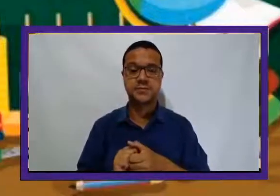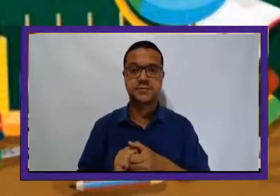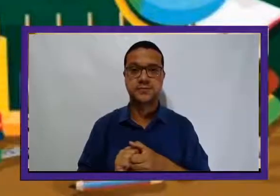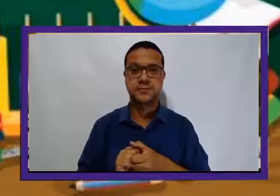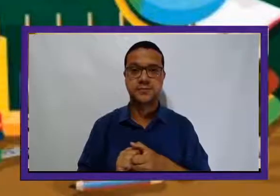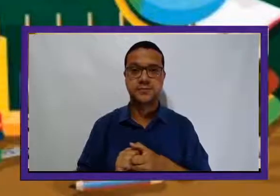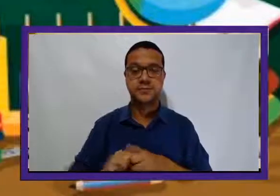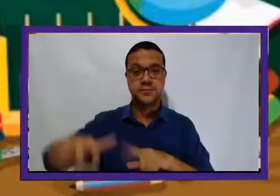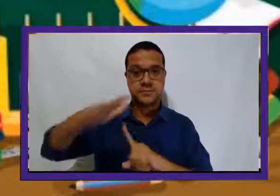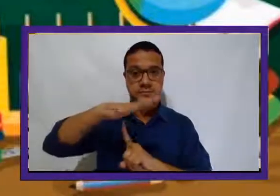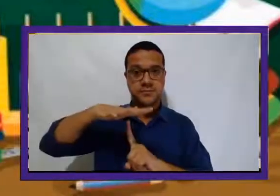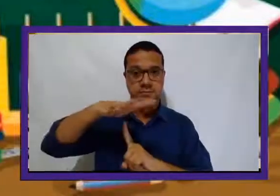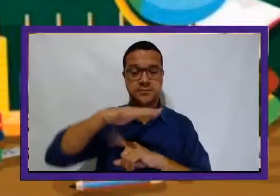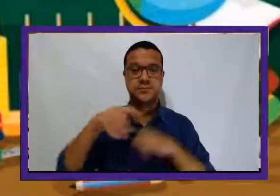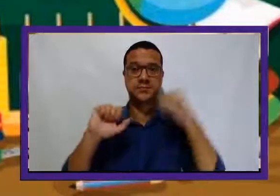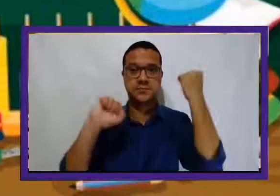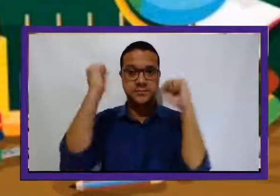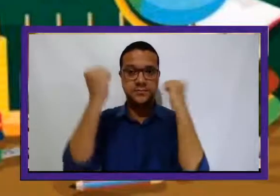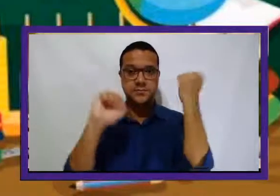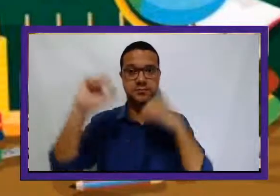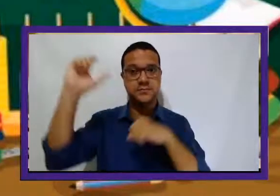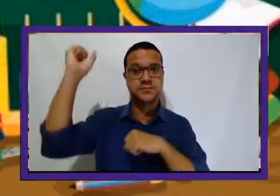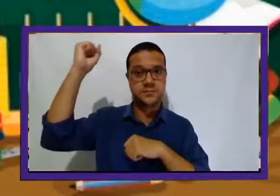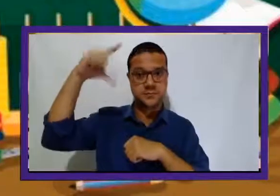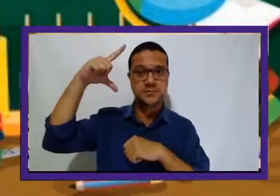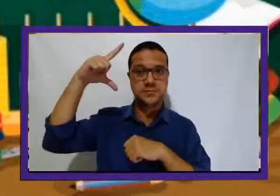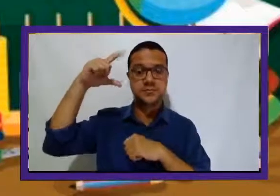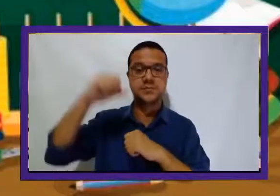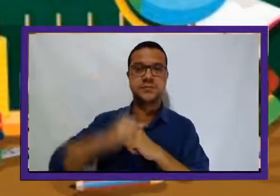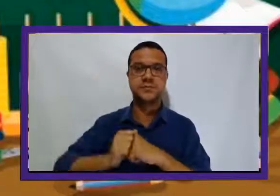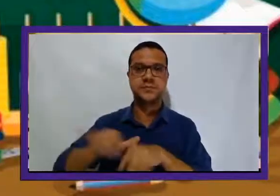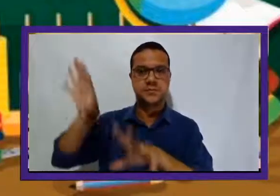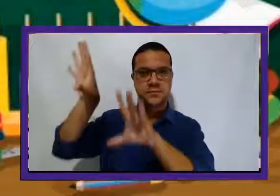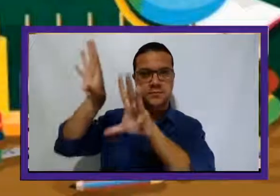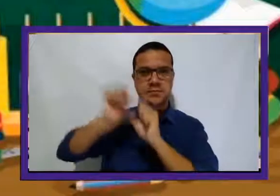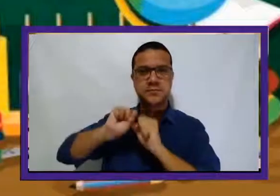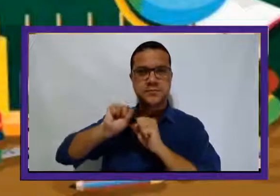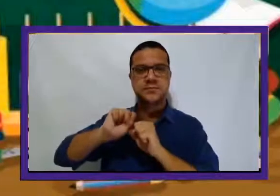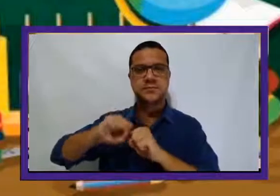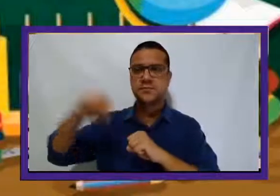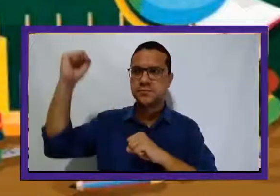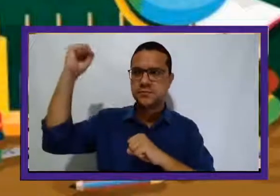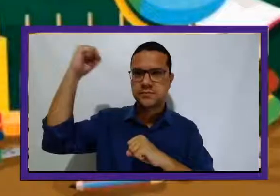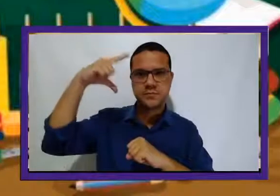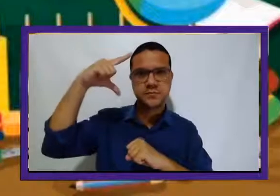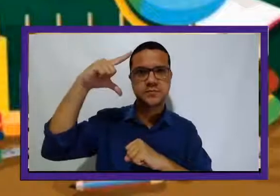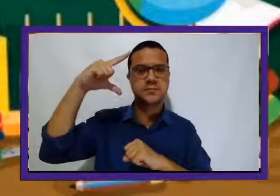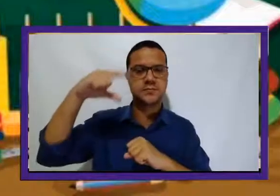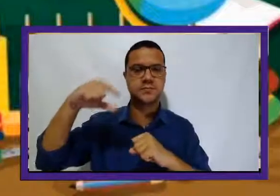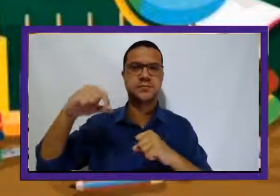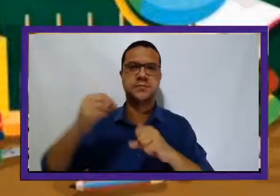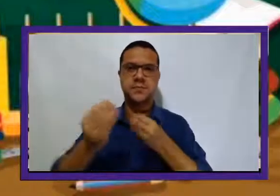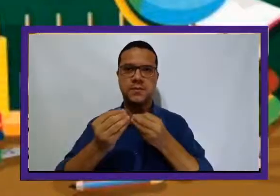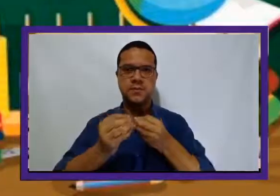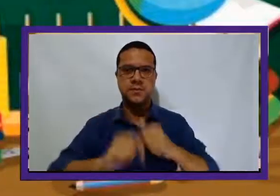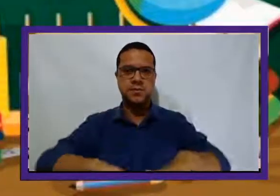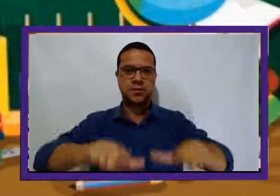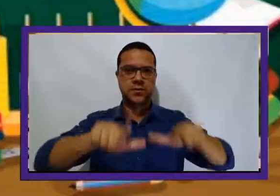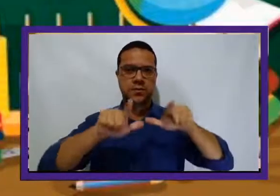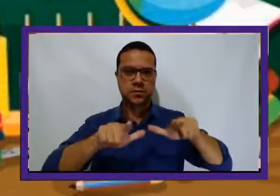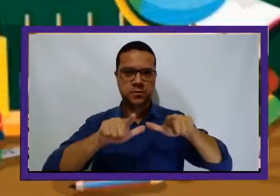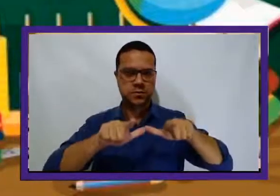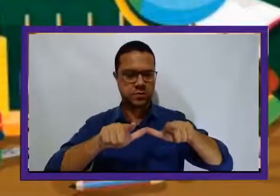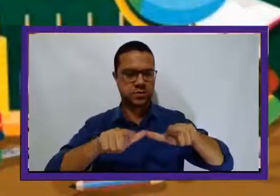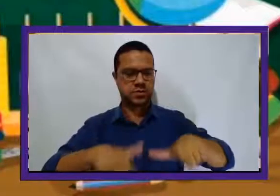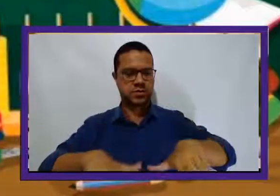caso Das usinas Solares Se capita A luz do sol Por meio De placas